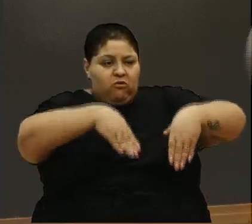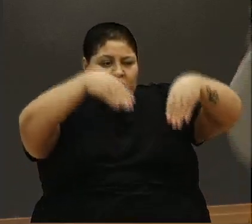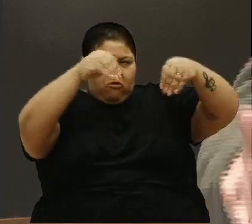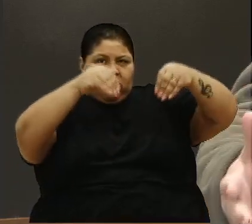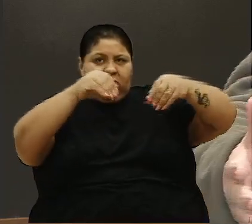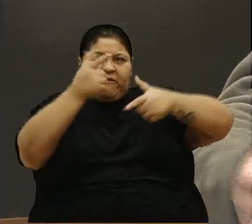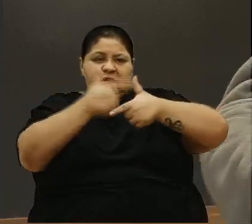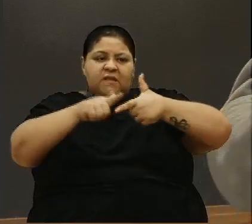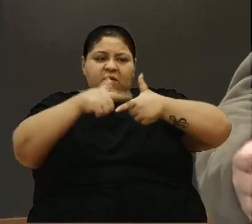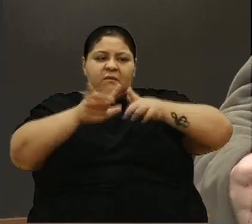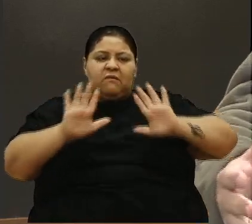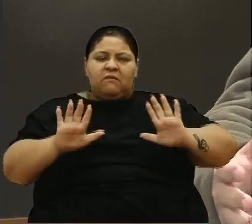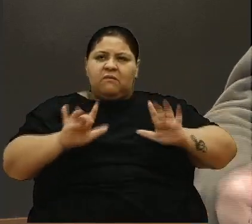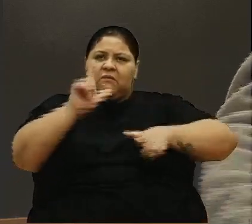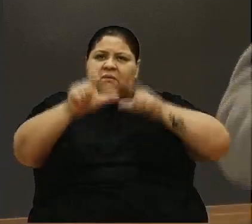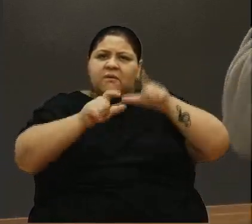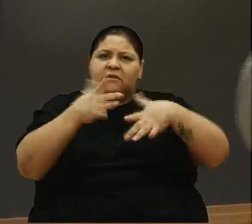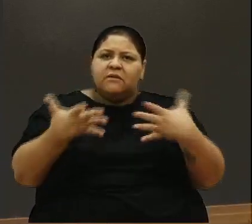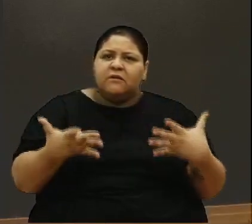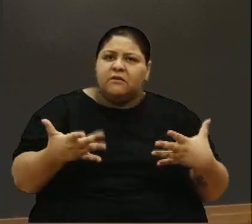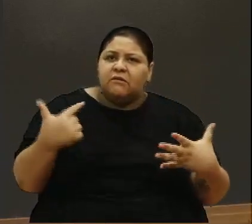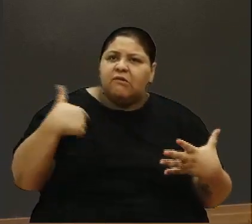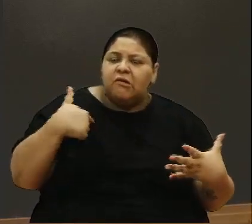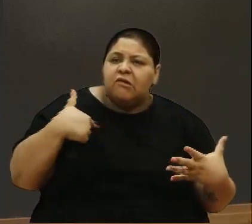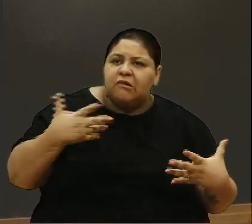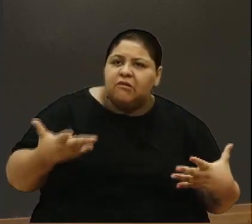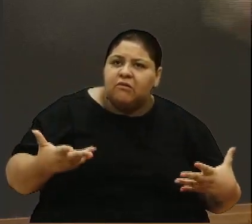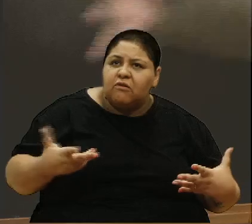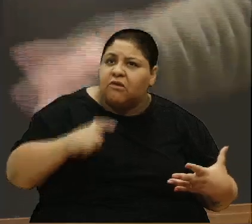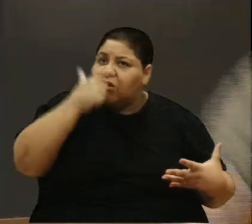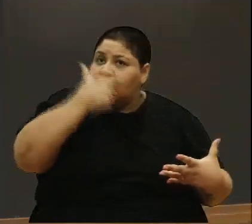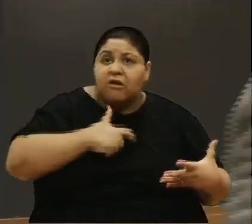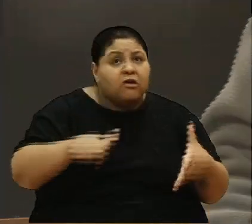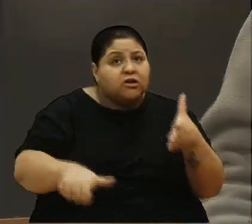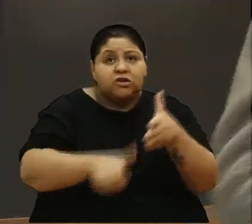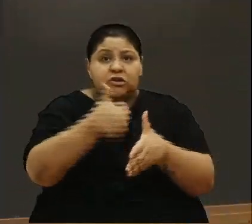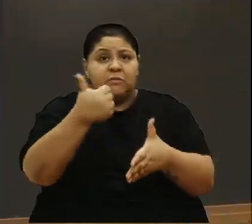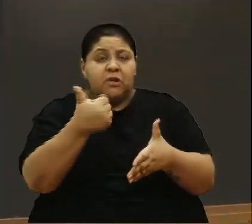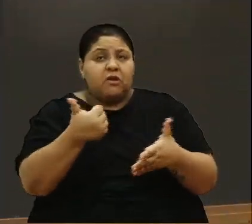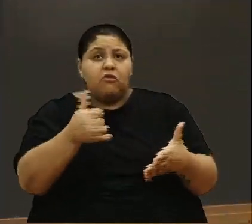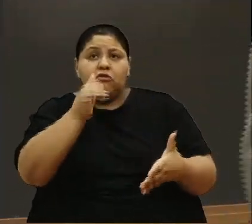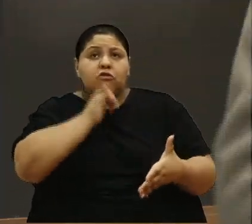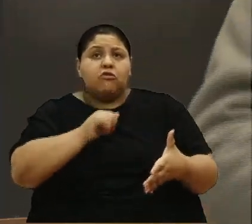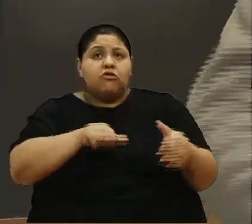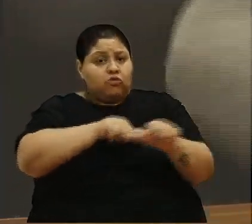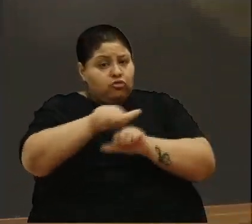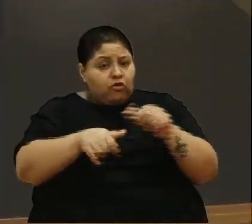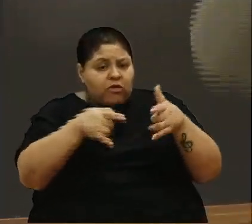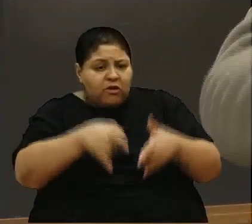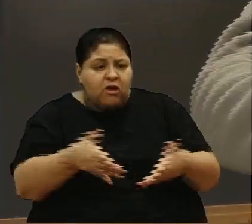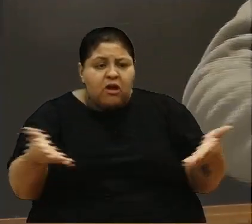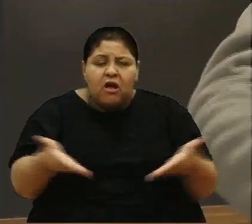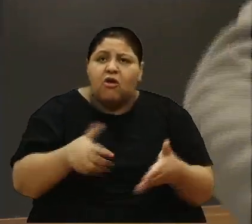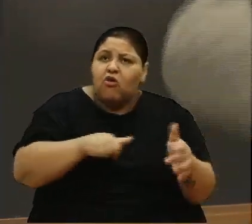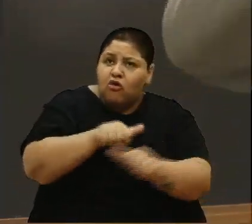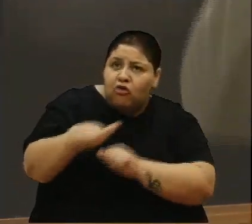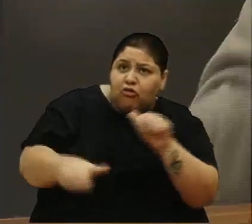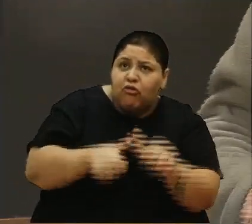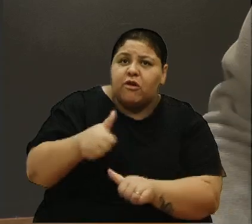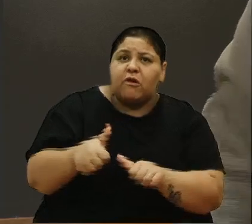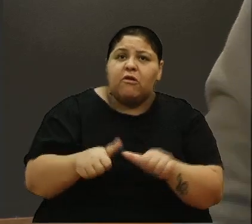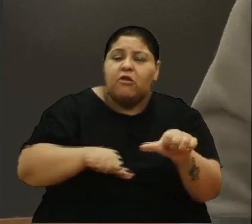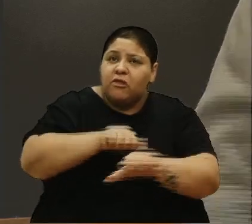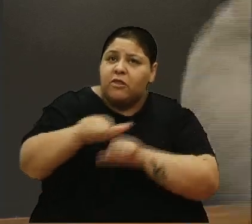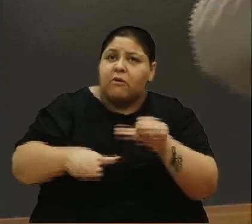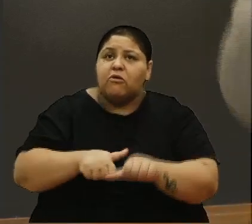algum problema para as pessoas, eu, particularmente, acho que a melhor aula é do exemplo. Não trocaria a cama. Agora não muda nada para o senhor, não muda